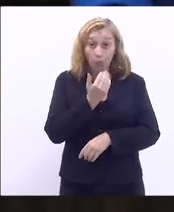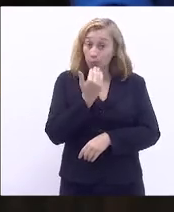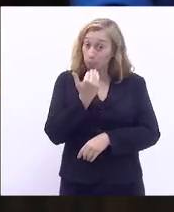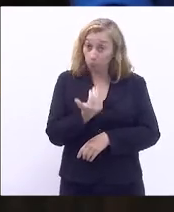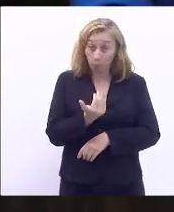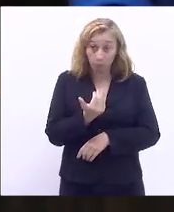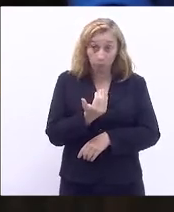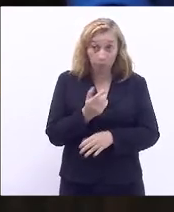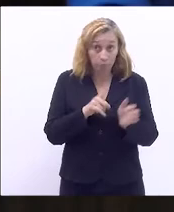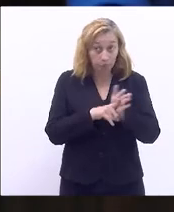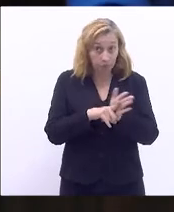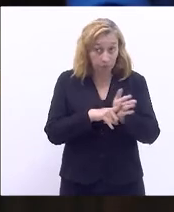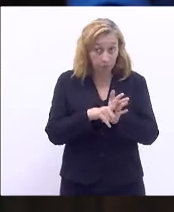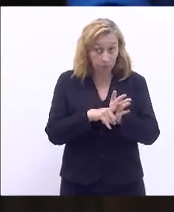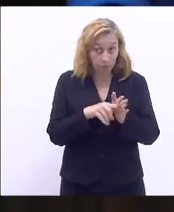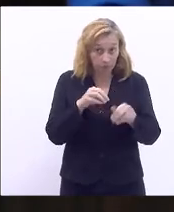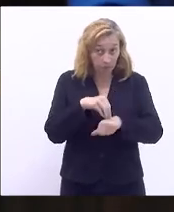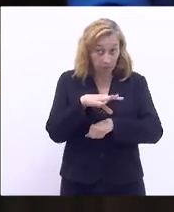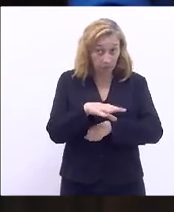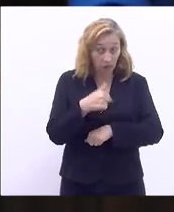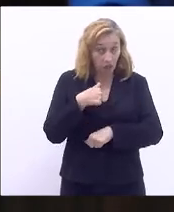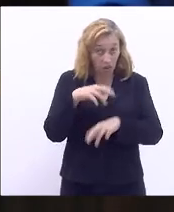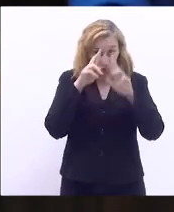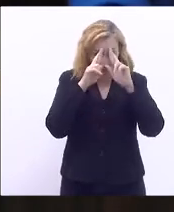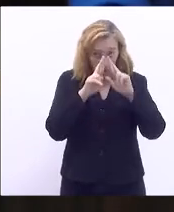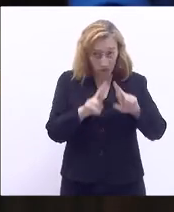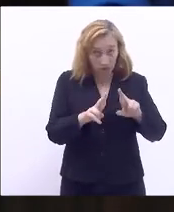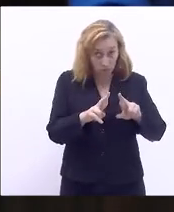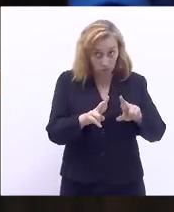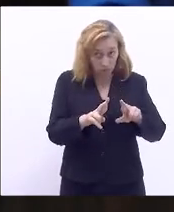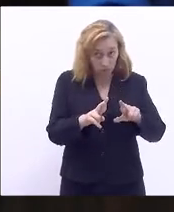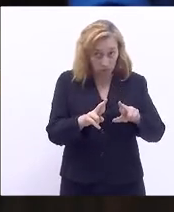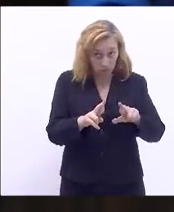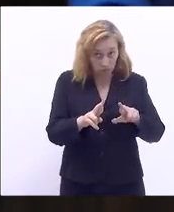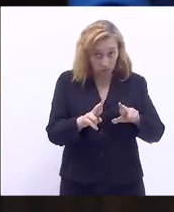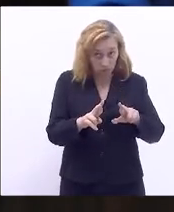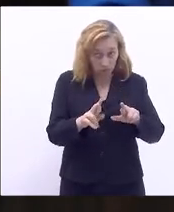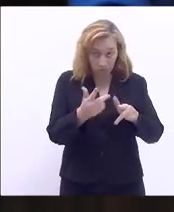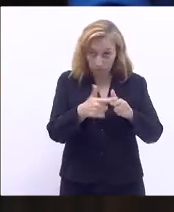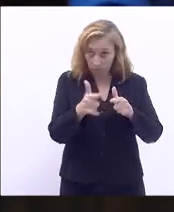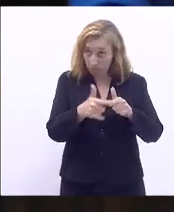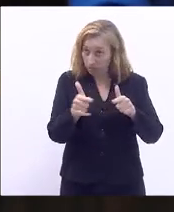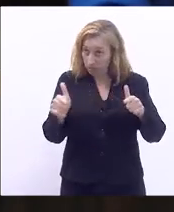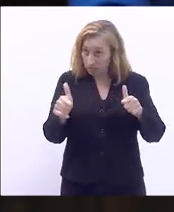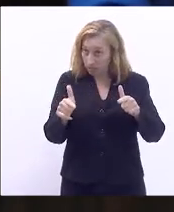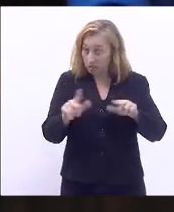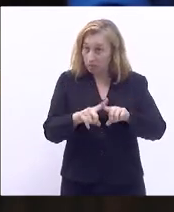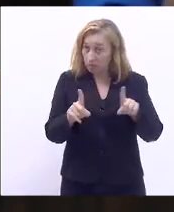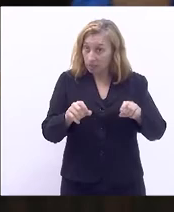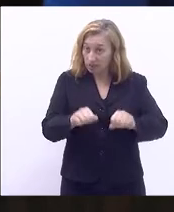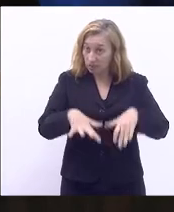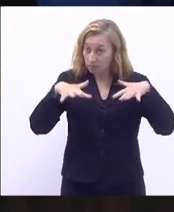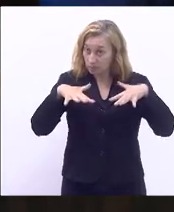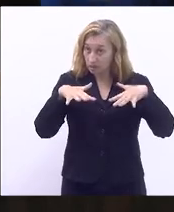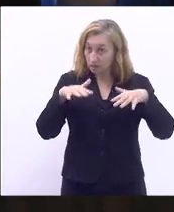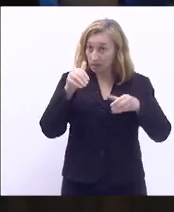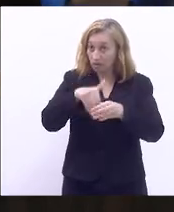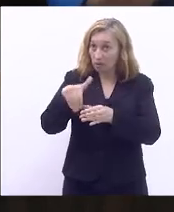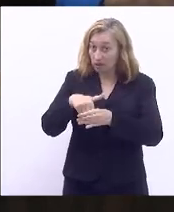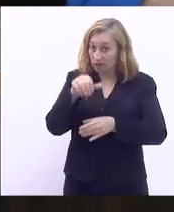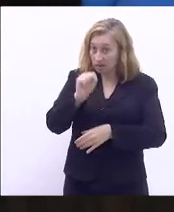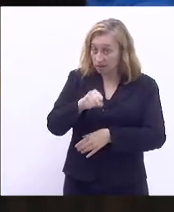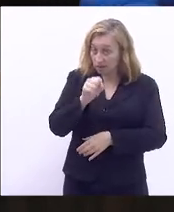ninguém pediu verificação do destaque. Eu vou respeitar, é regimental, tem problema nenhum, mas estando no plenário, tem que votar,